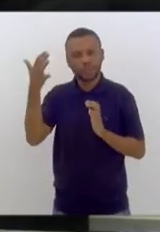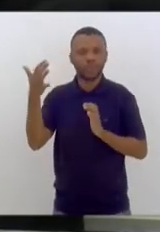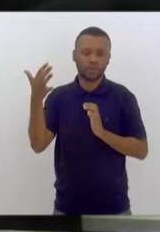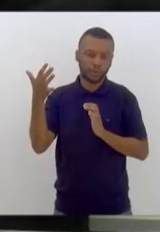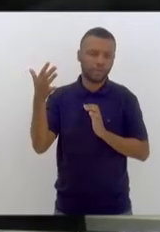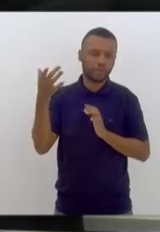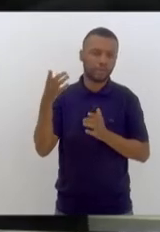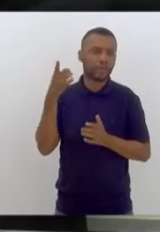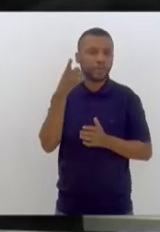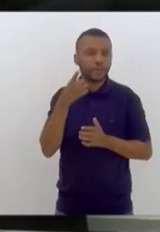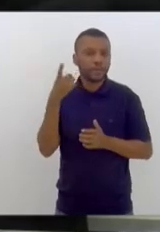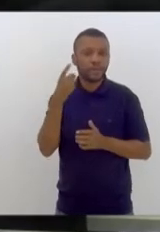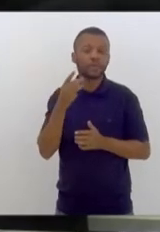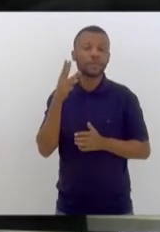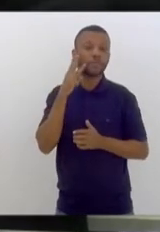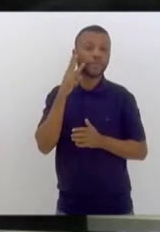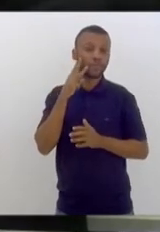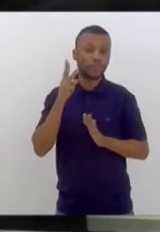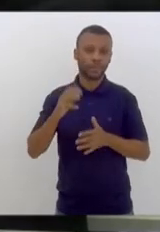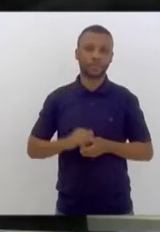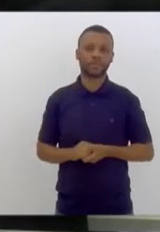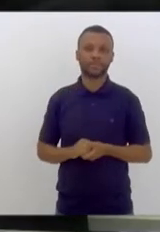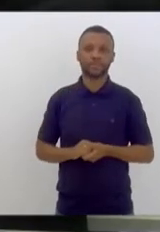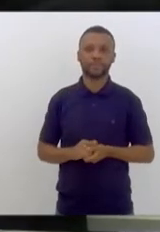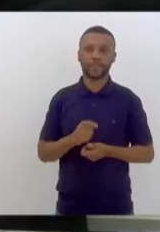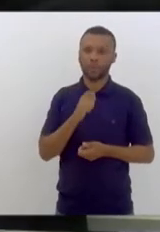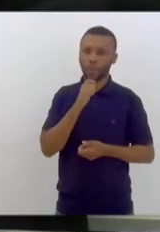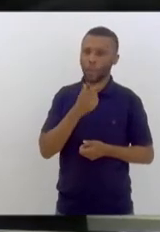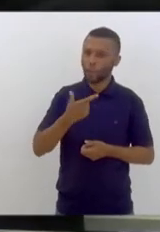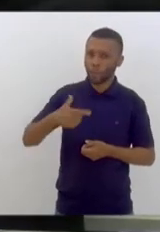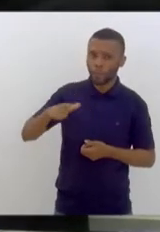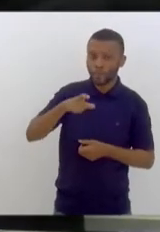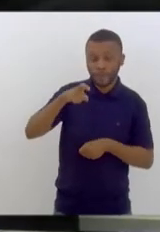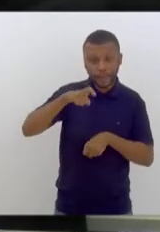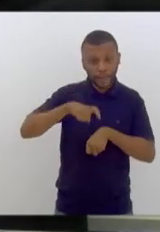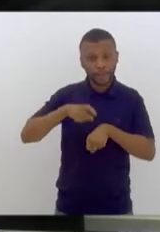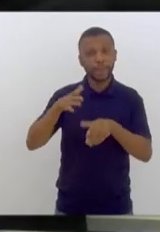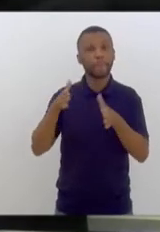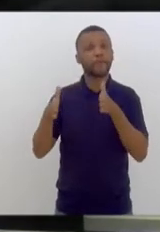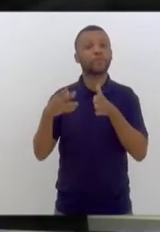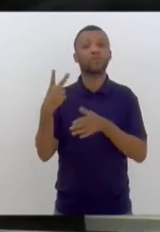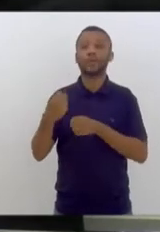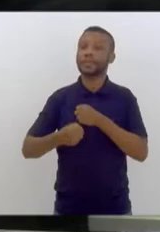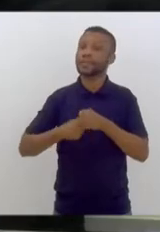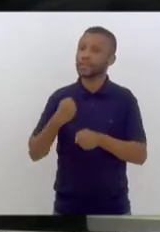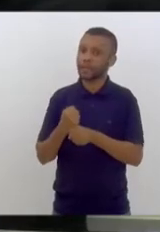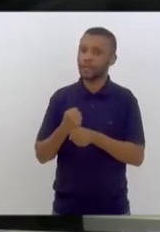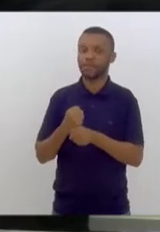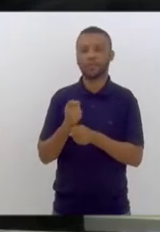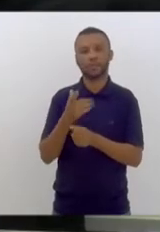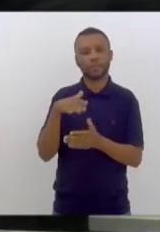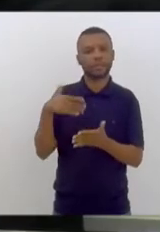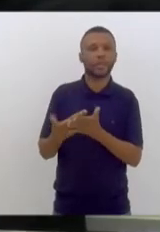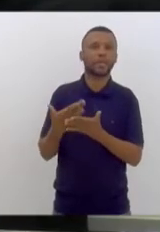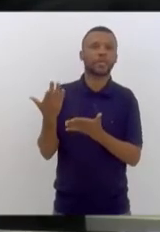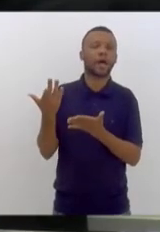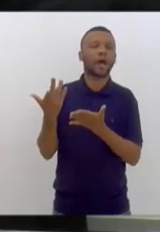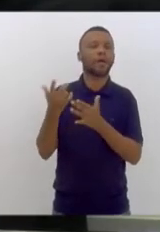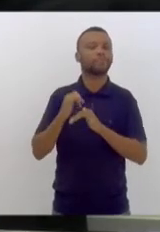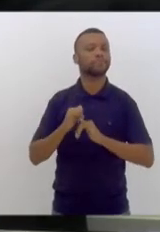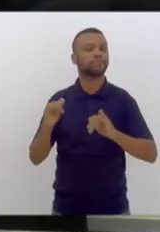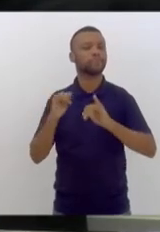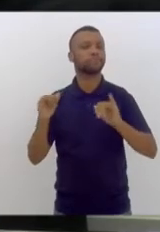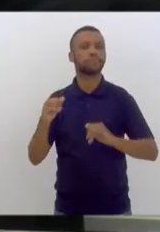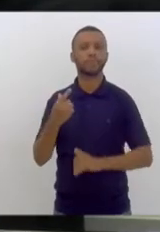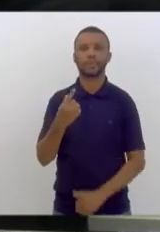de que não houve, nesse período de 2 anos, né, desde a promulgação da 108,